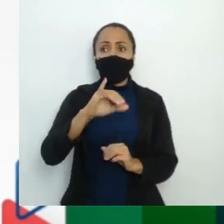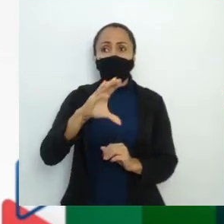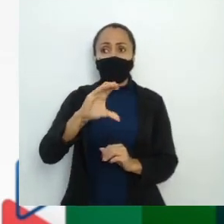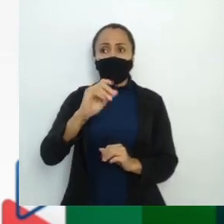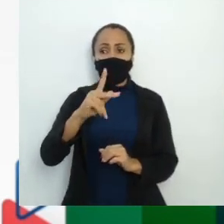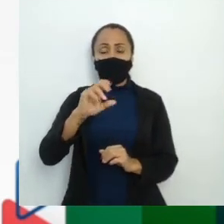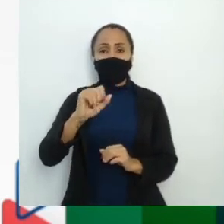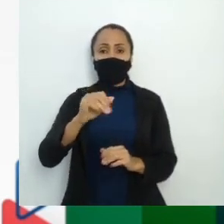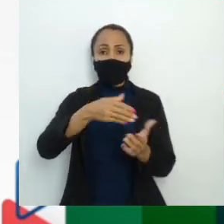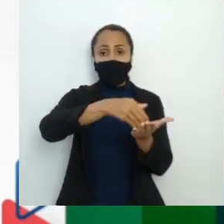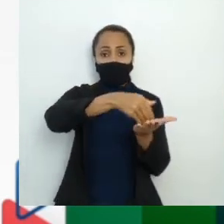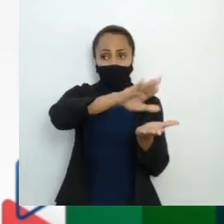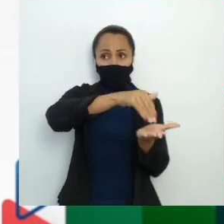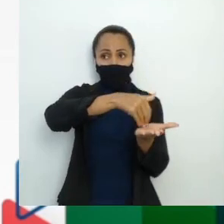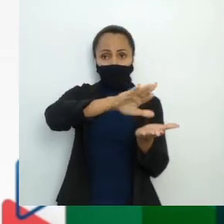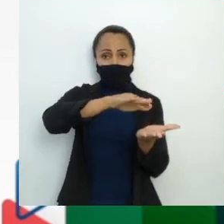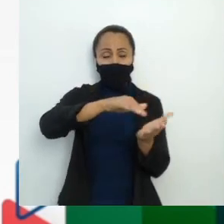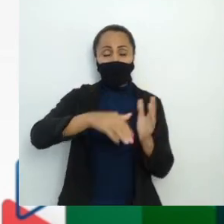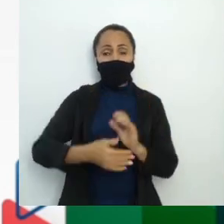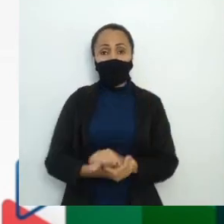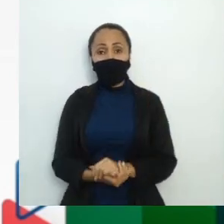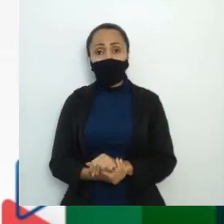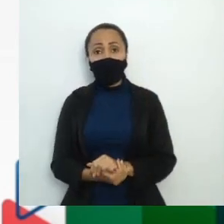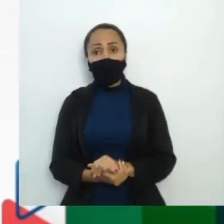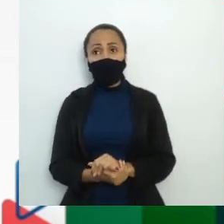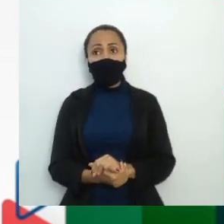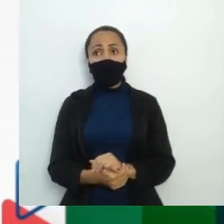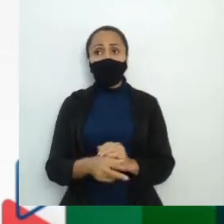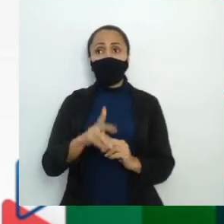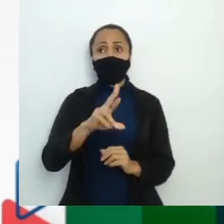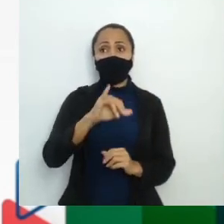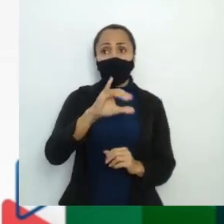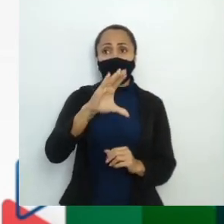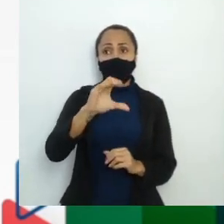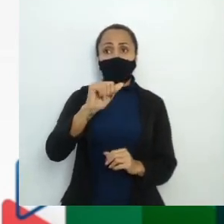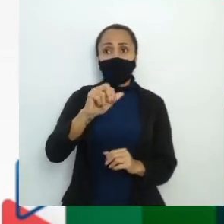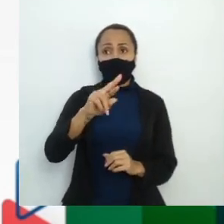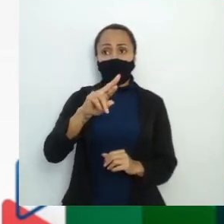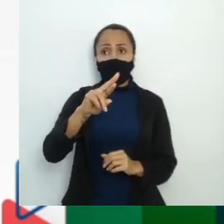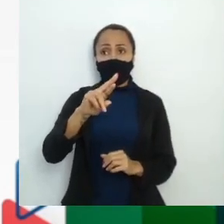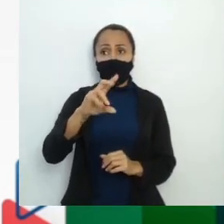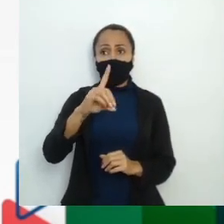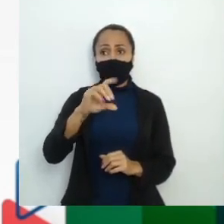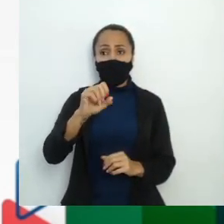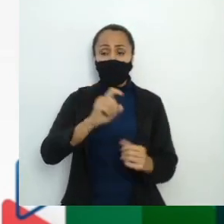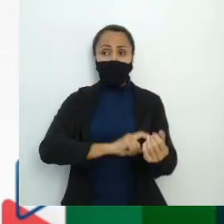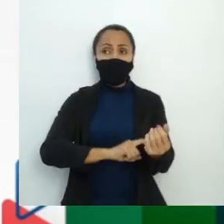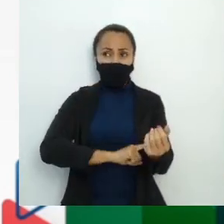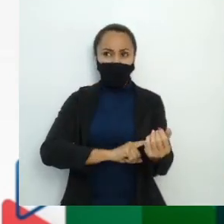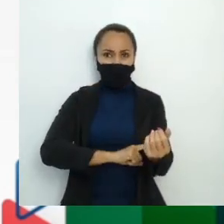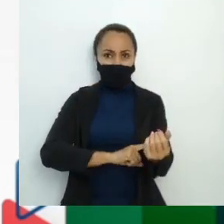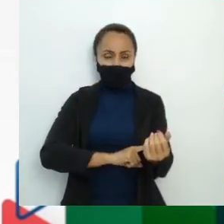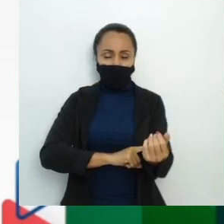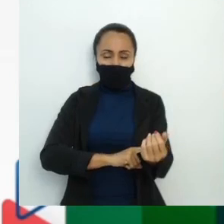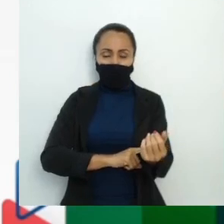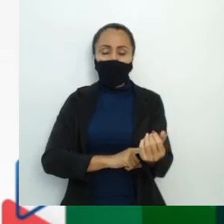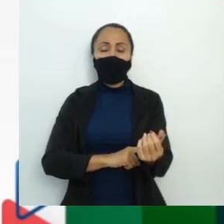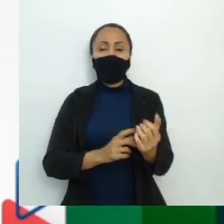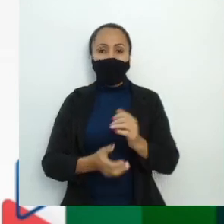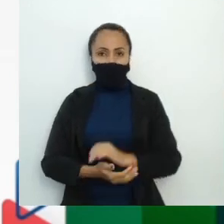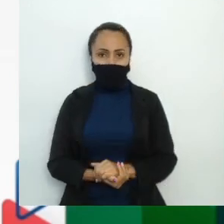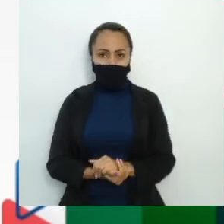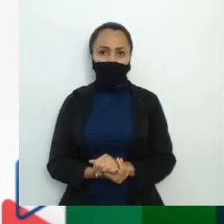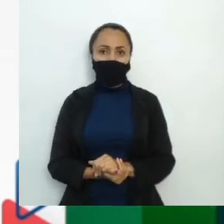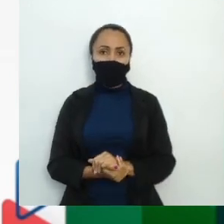para fora. Dizem as más línguas que ele era chamado até de Ricardo treme-treme, né, que ele era meio nervoso, assim, ele não tinha o pulso firme que o